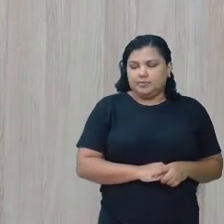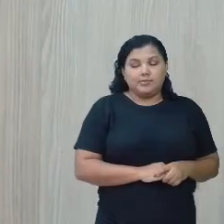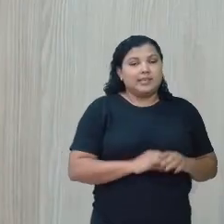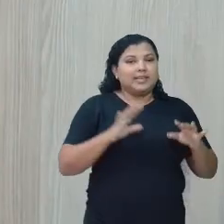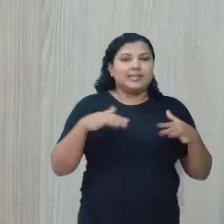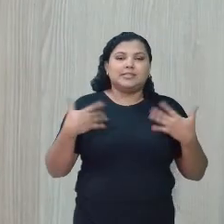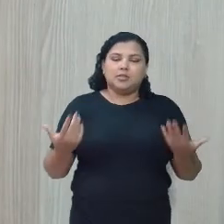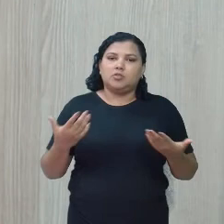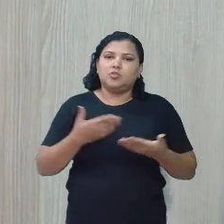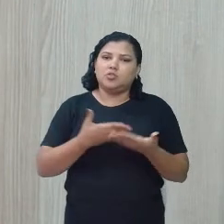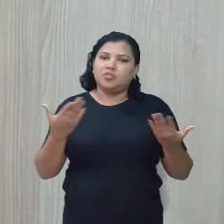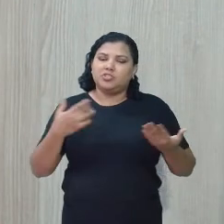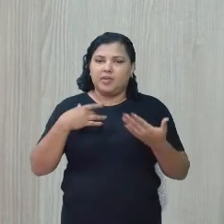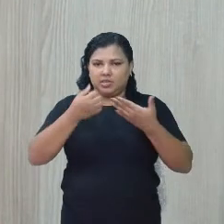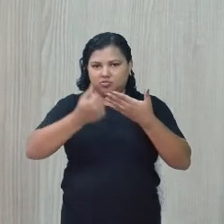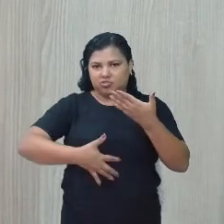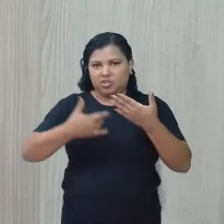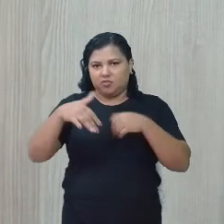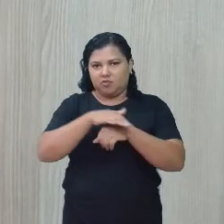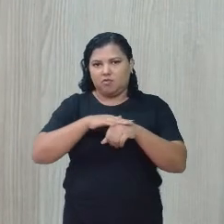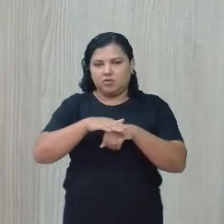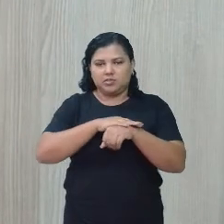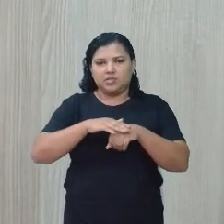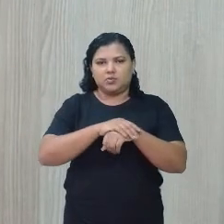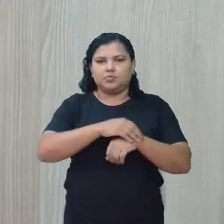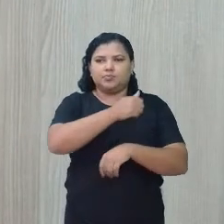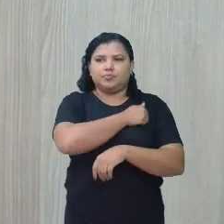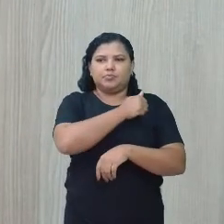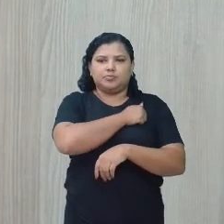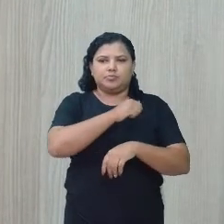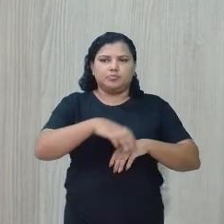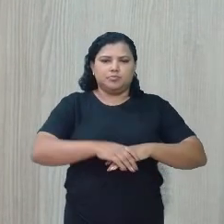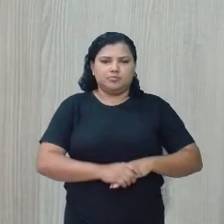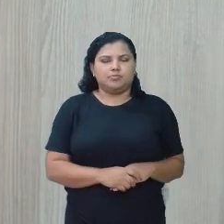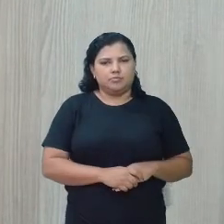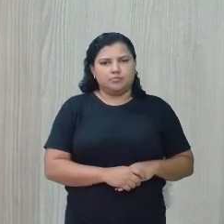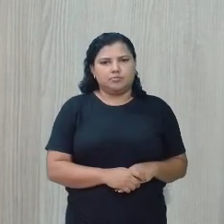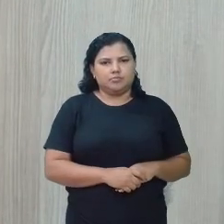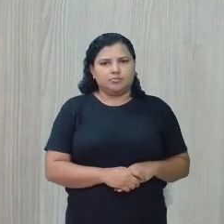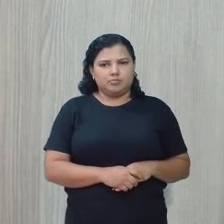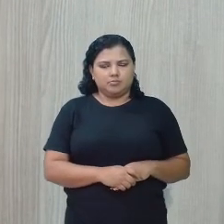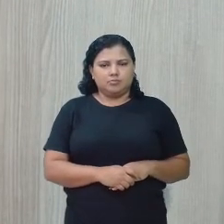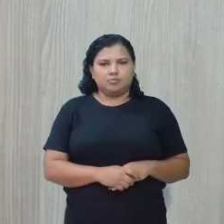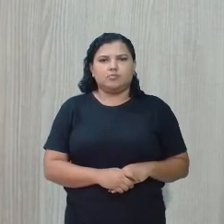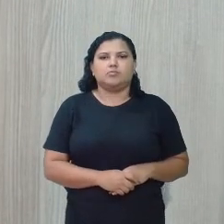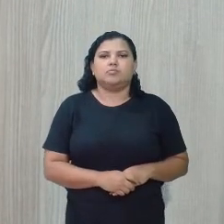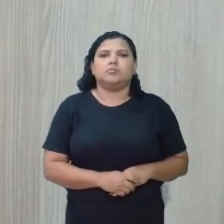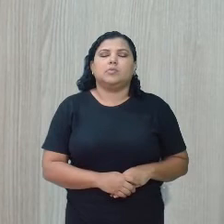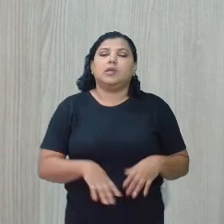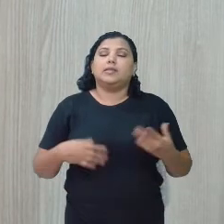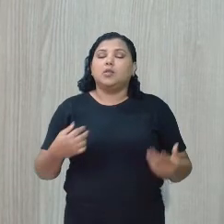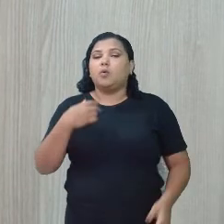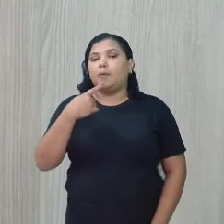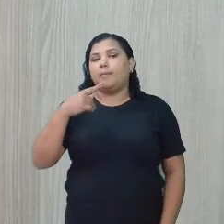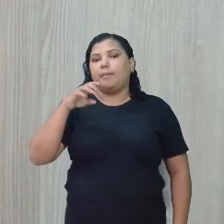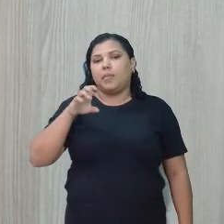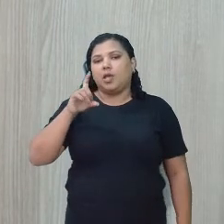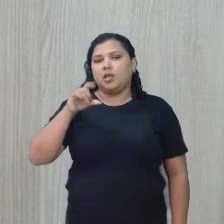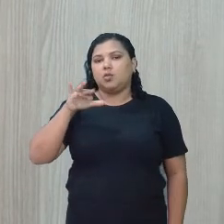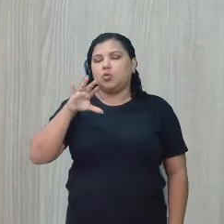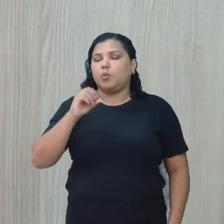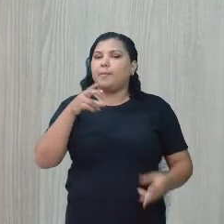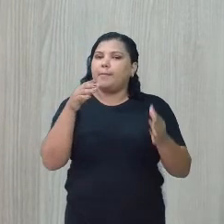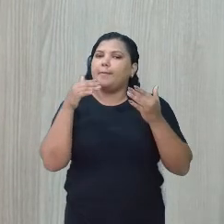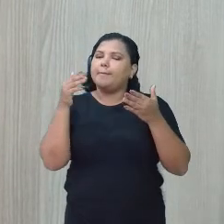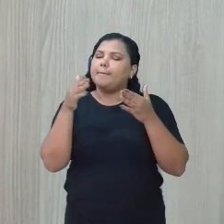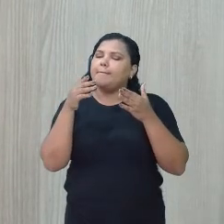Então, né, gente, a gente estava aqui conversando com os alunos aqui no chat, e aí, assim que Pedro perguntou a questão da